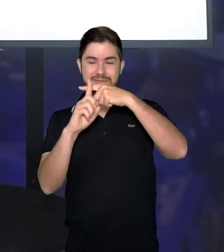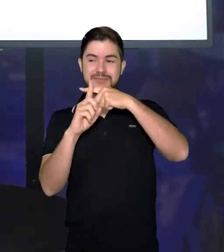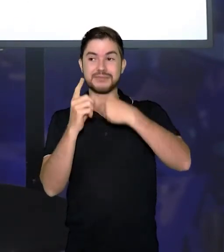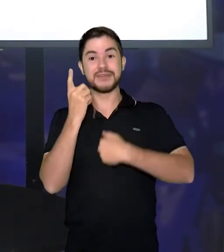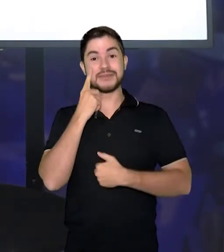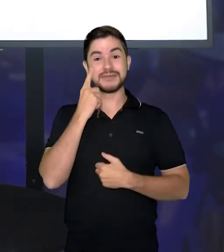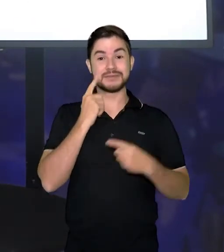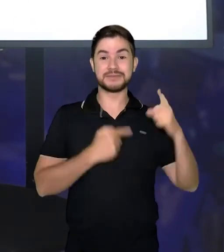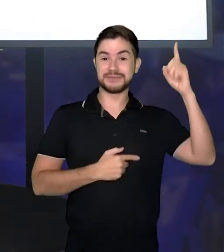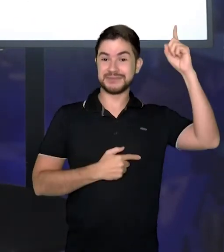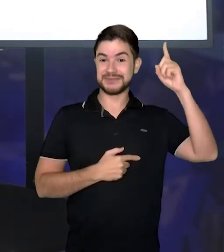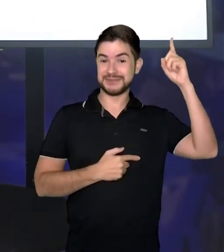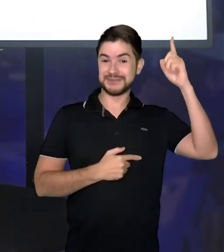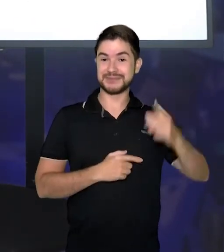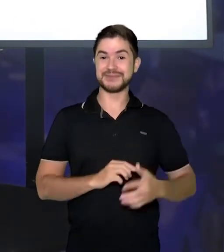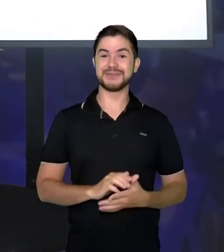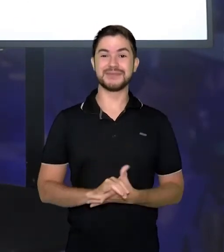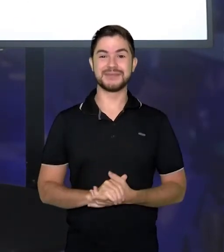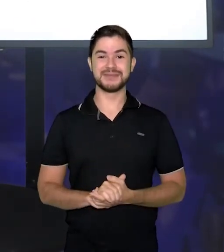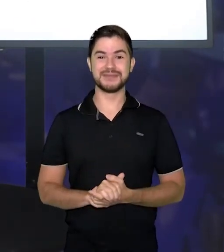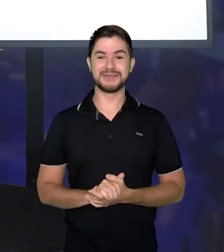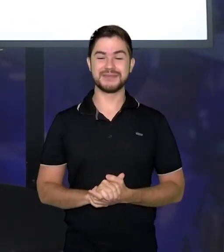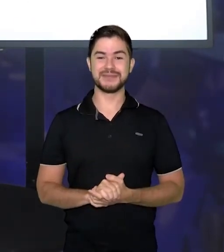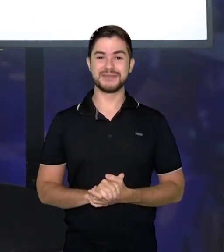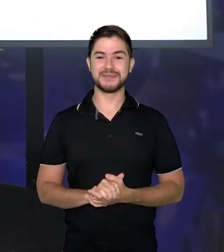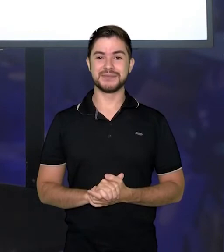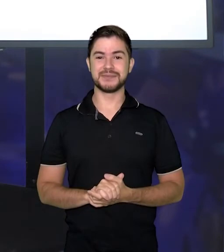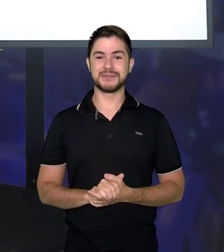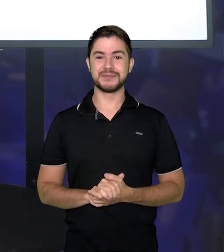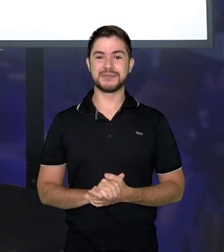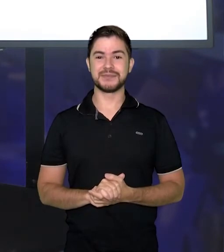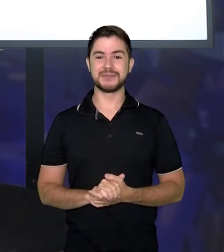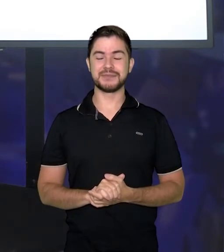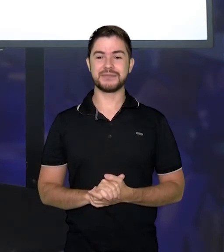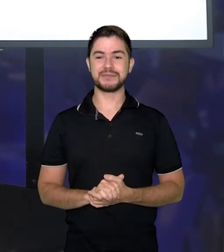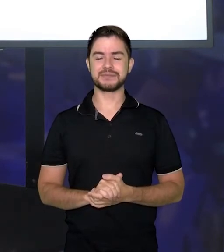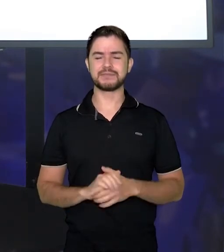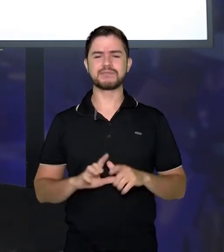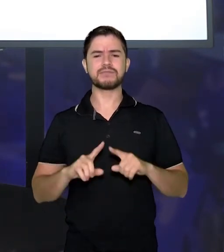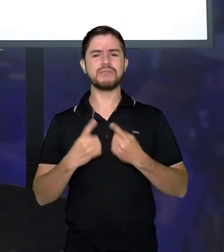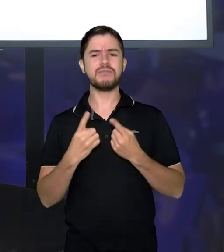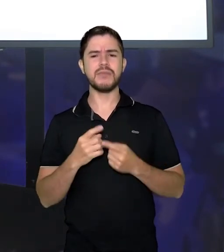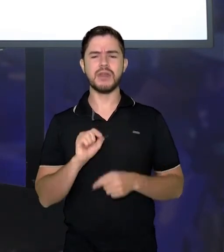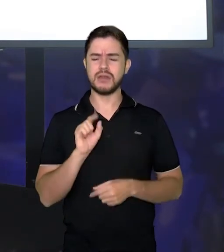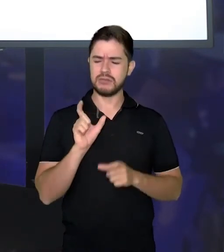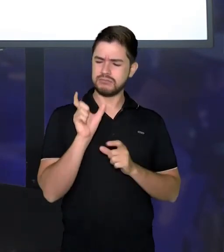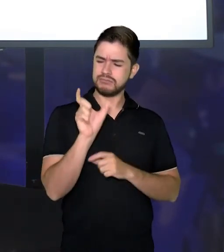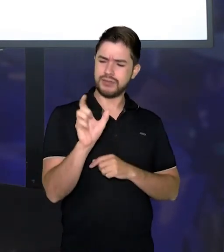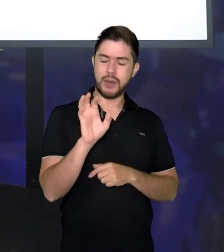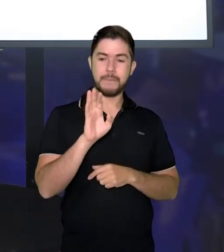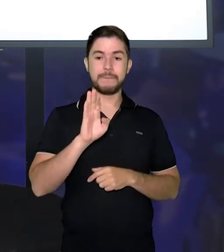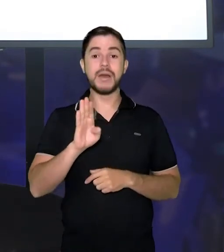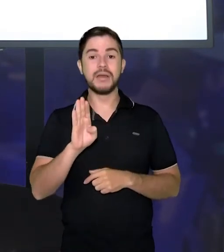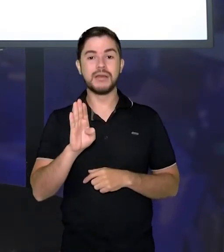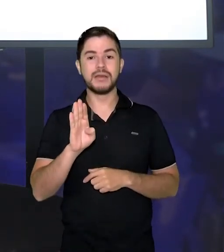numérica. Olha ele aqui, ó. O ponto C. Professor, e o ponto